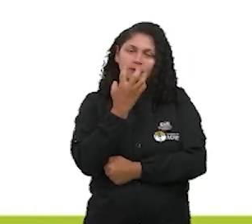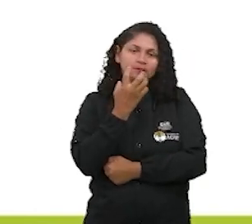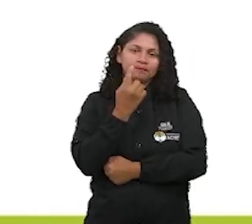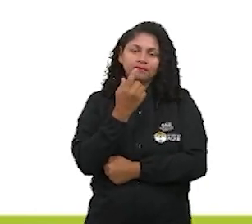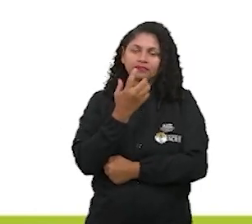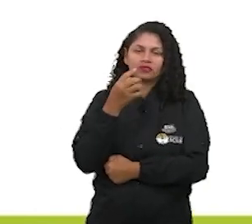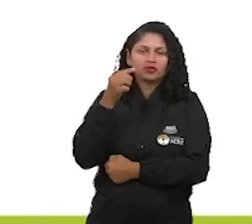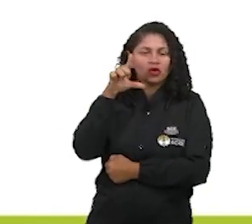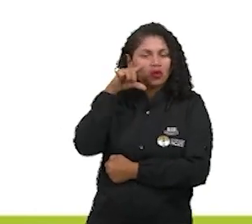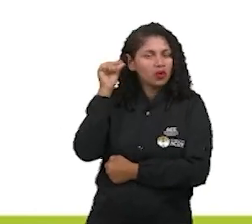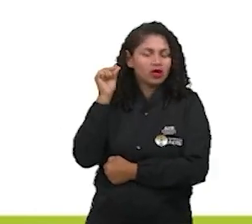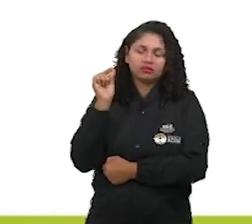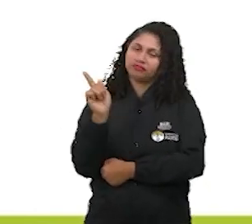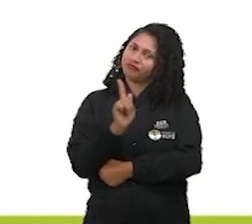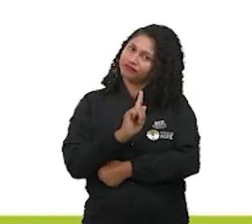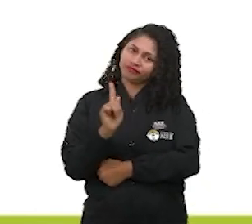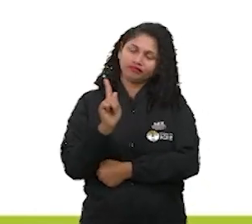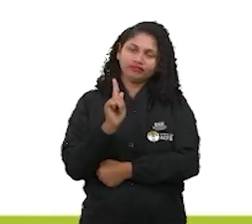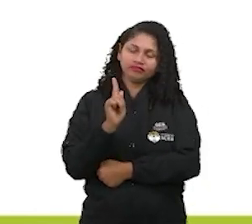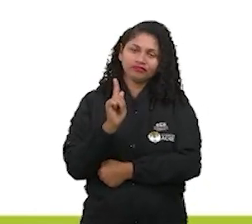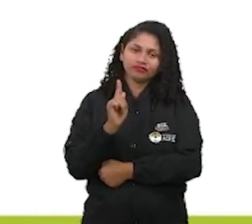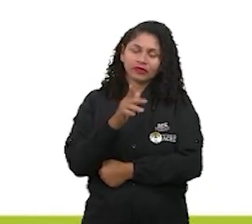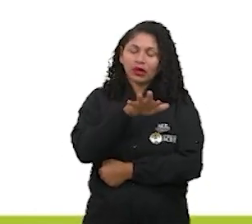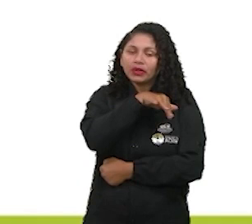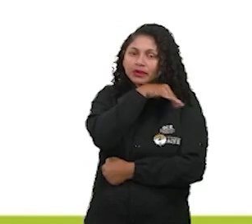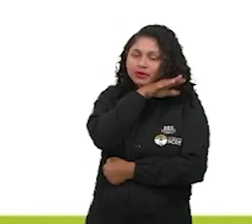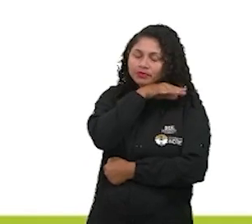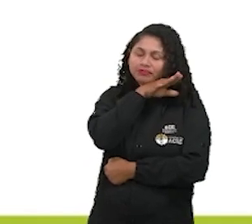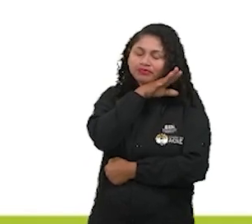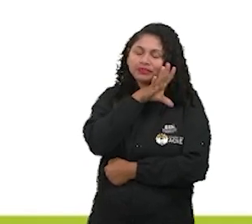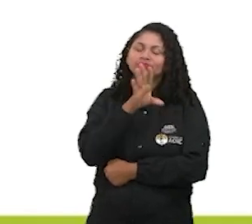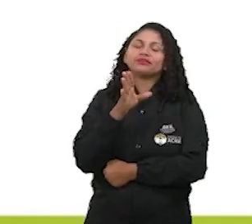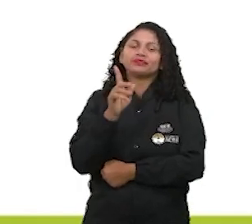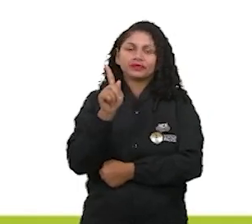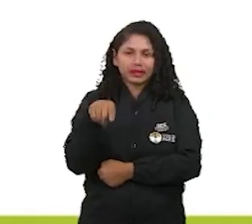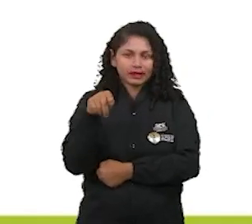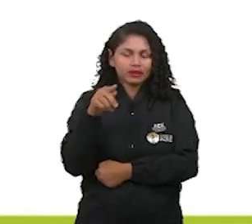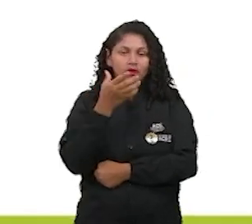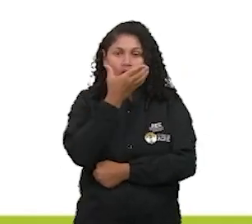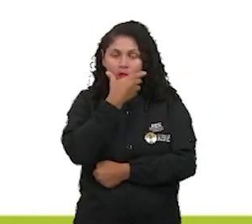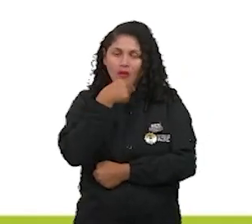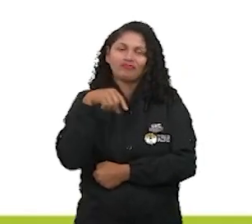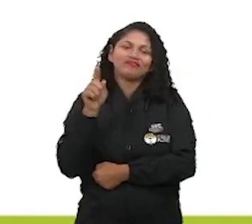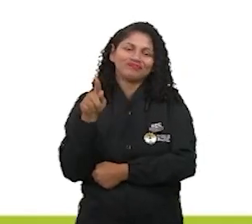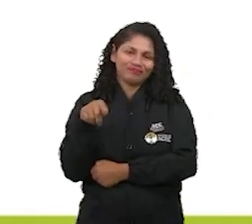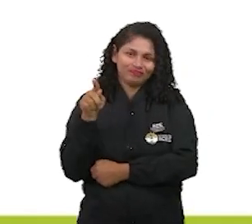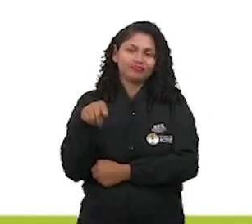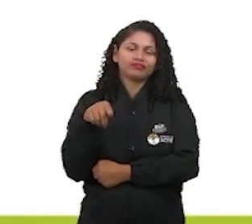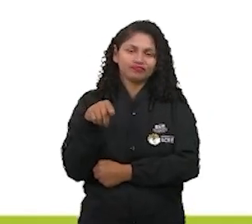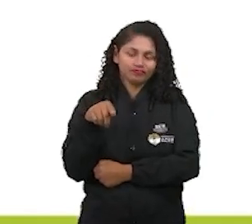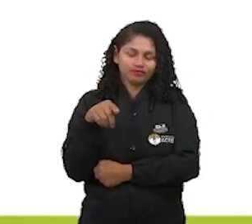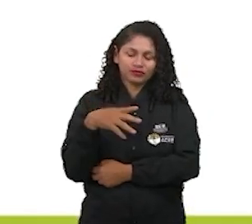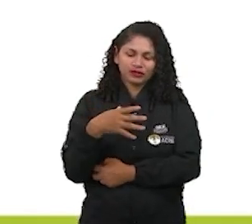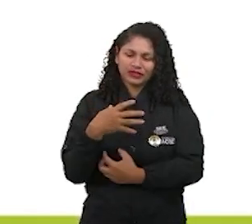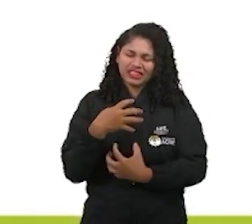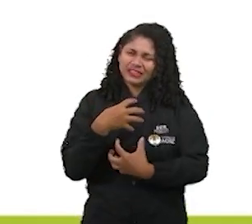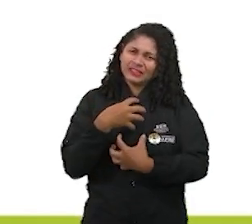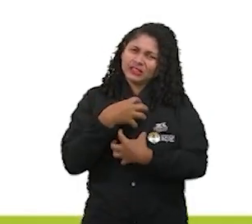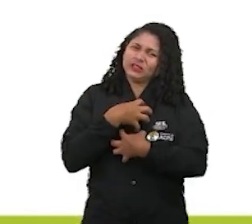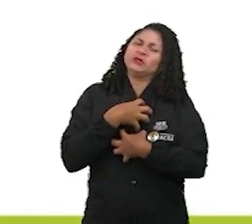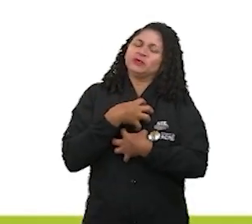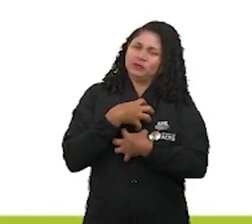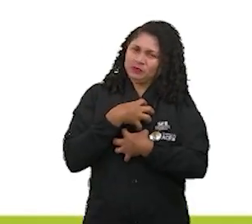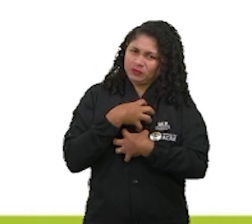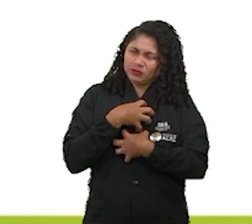não era um rato. O bicho, meu Deus, era um homem. Forte, né? Imagine um